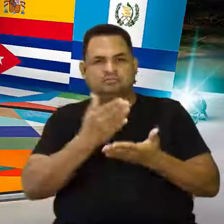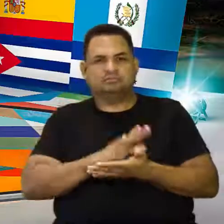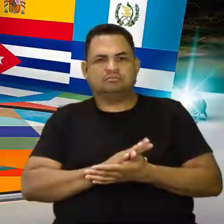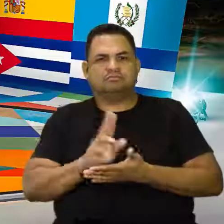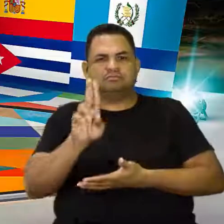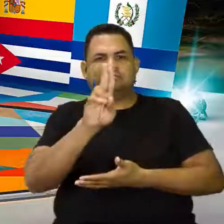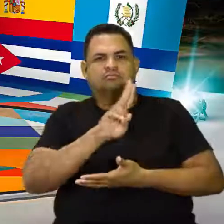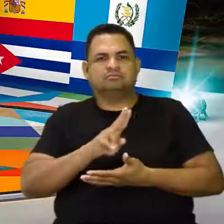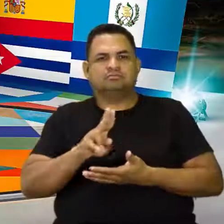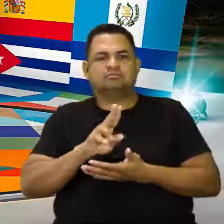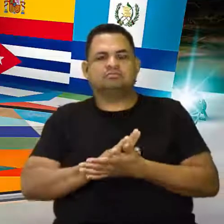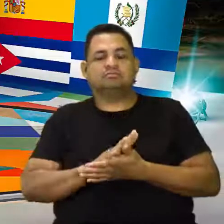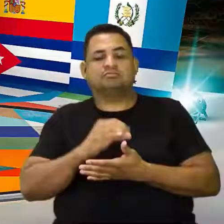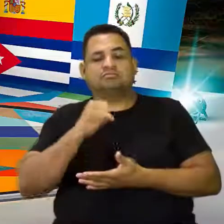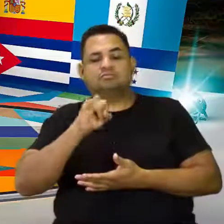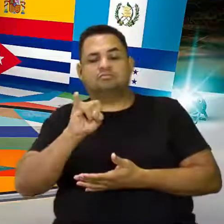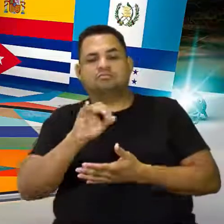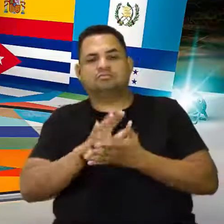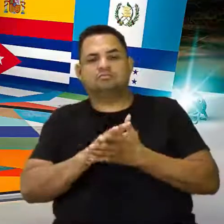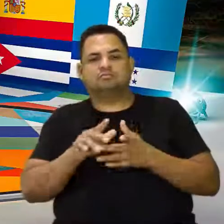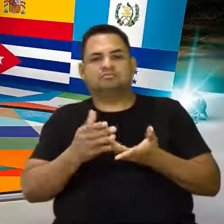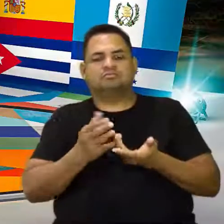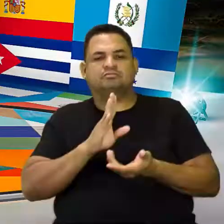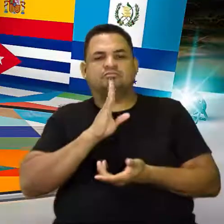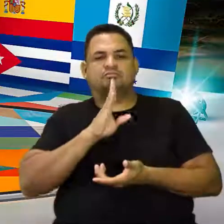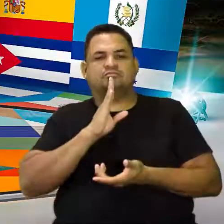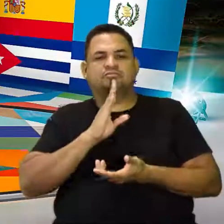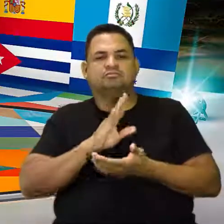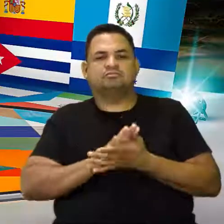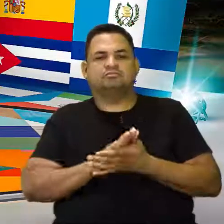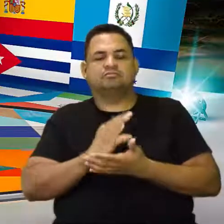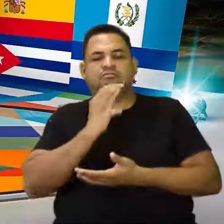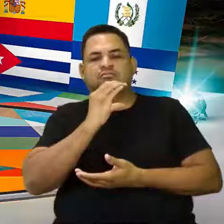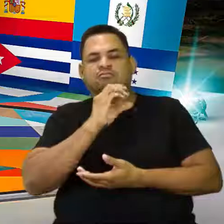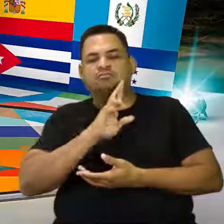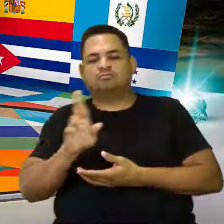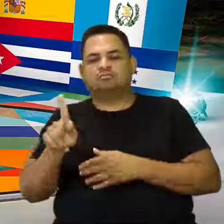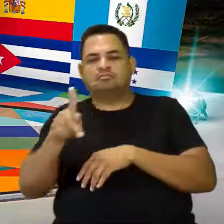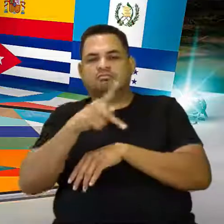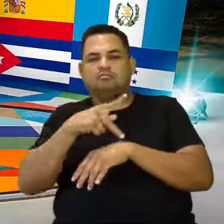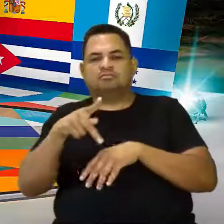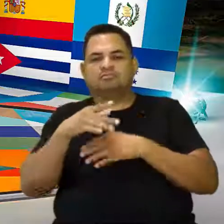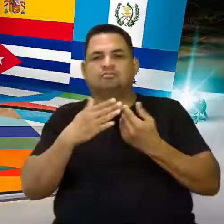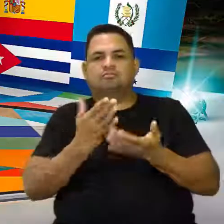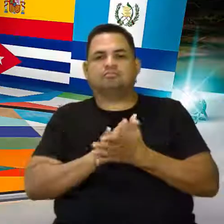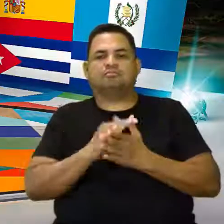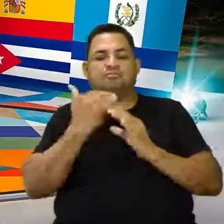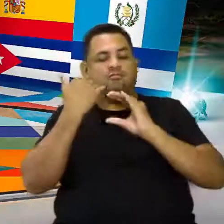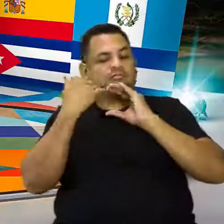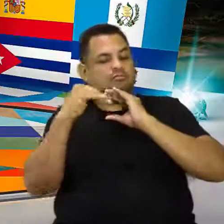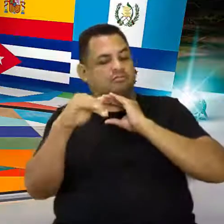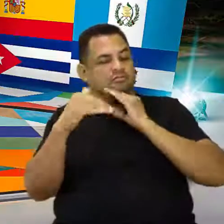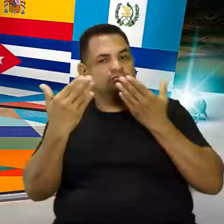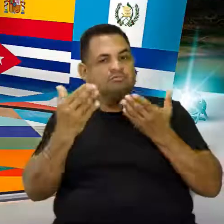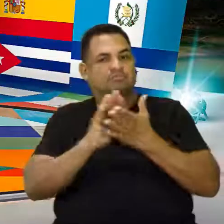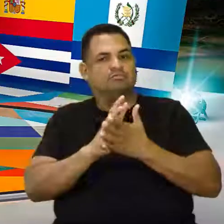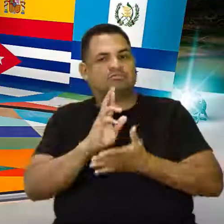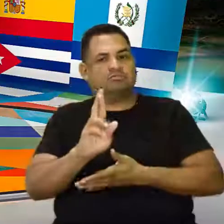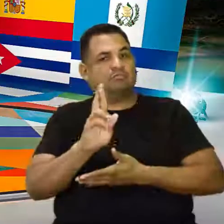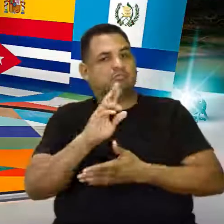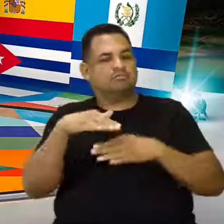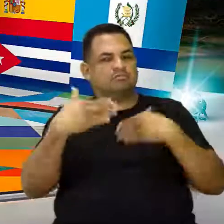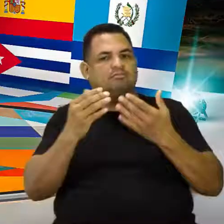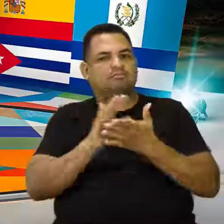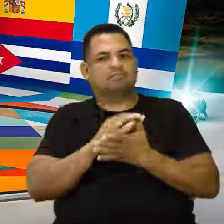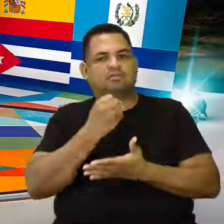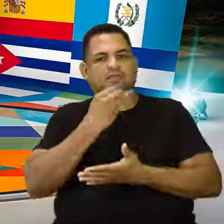o uso do condicional e ainda conhecer um pouquinho da Costa Rica. Qualquer coisa, manda aqui que a gente vai responder, E